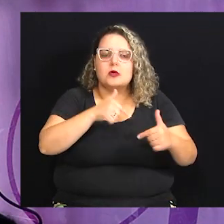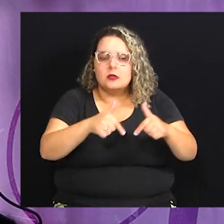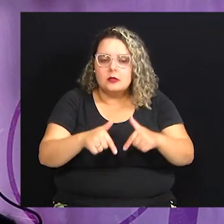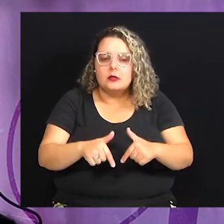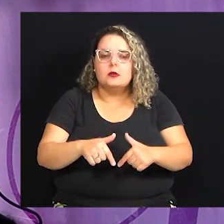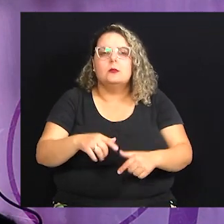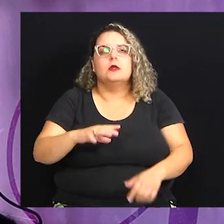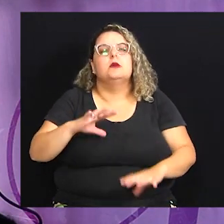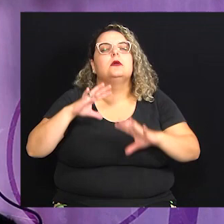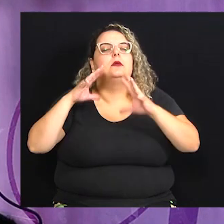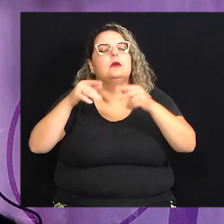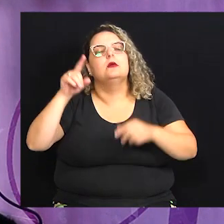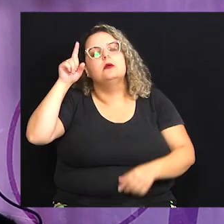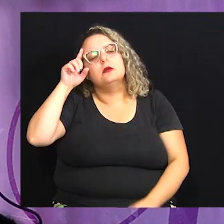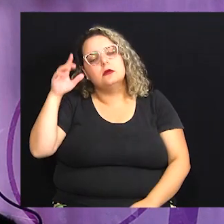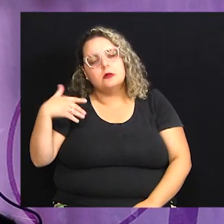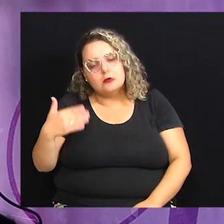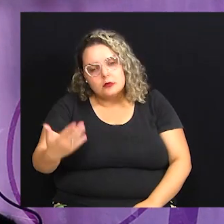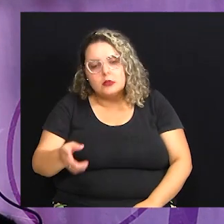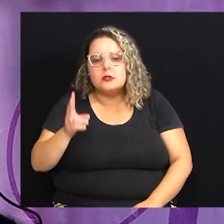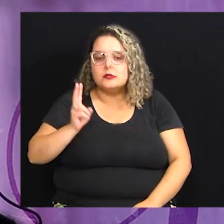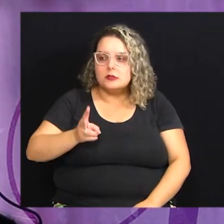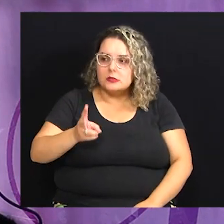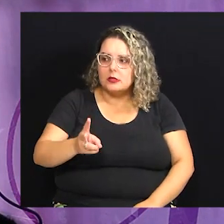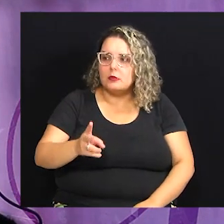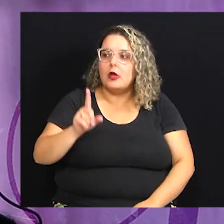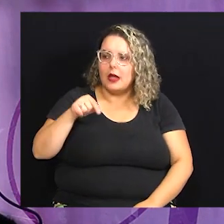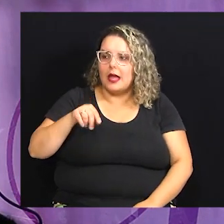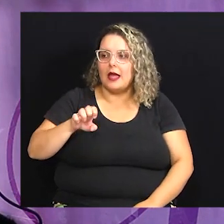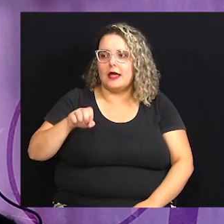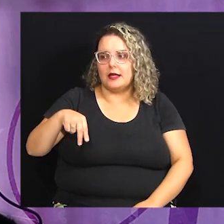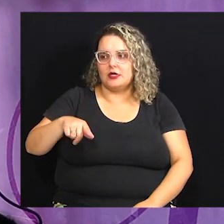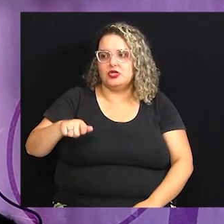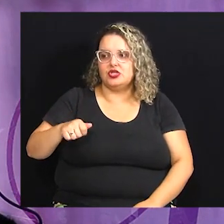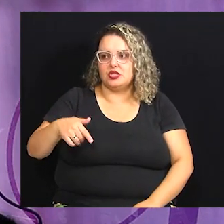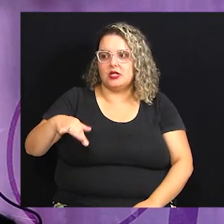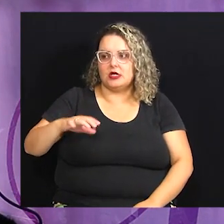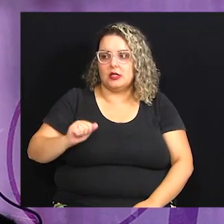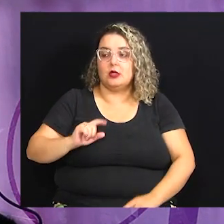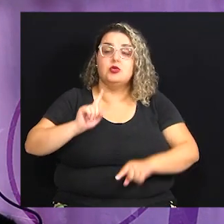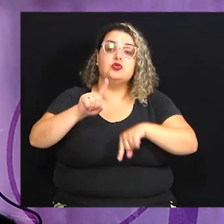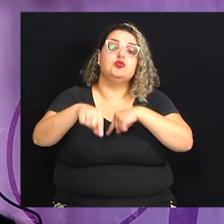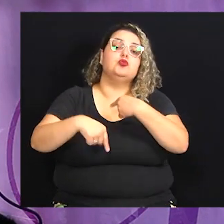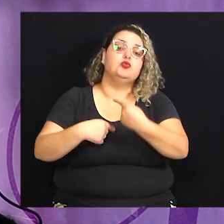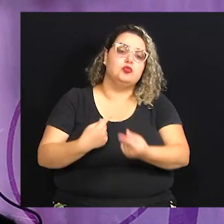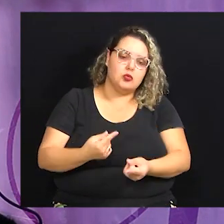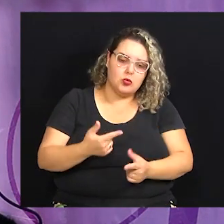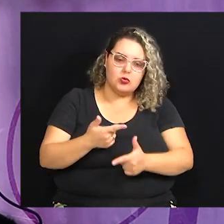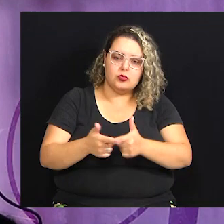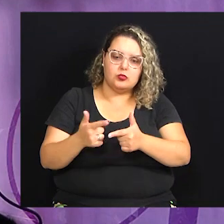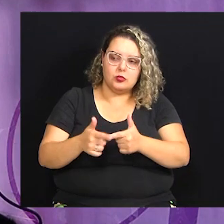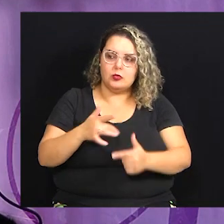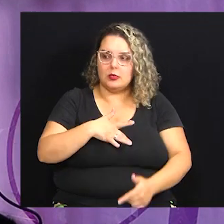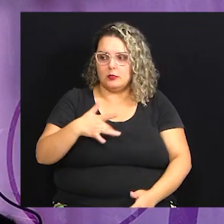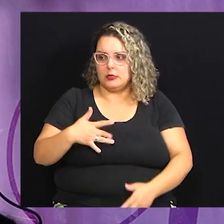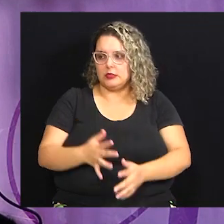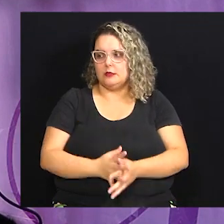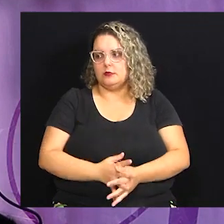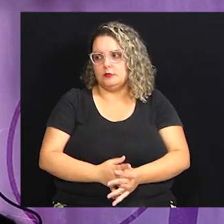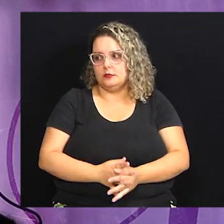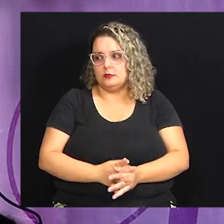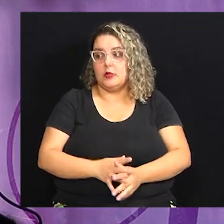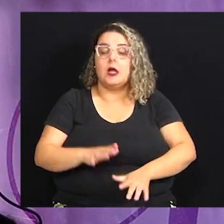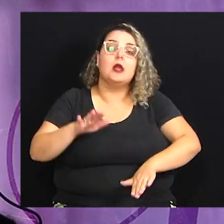consigo trabalhar, mas é todo dia, é muito constante. É enxaqueca ou aí a gente está falando de alguma ou um outro problema de